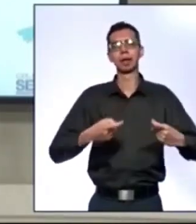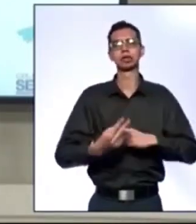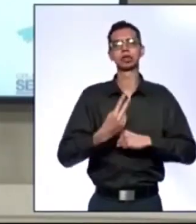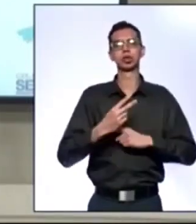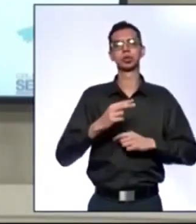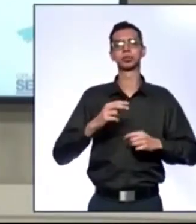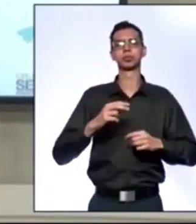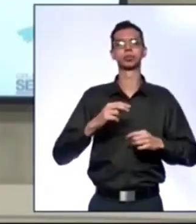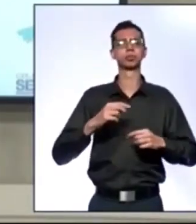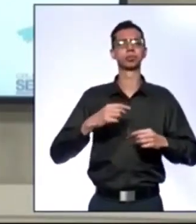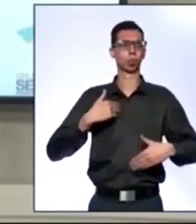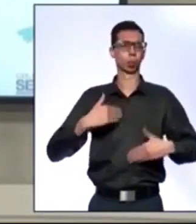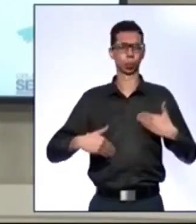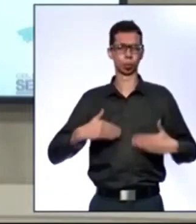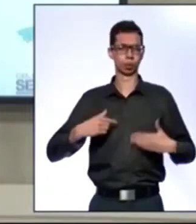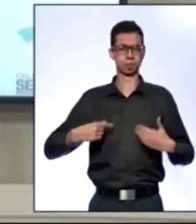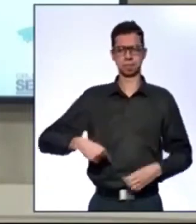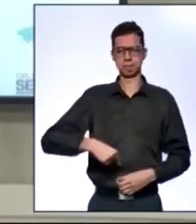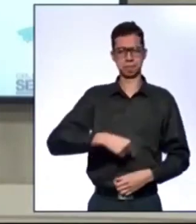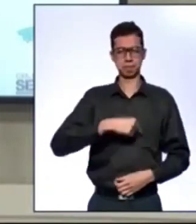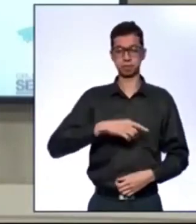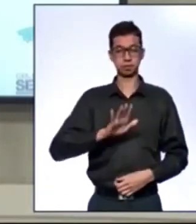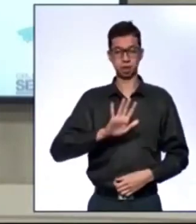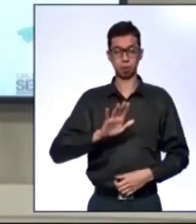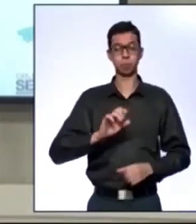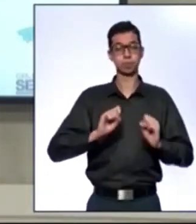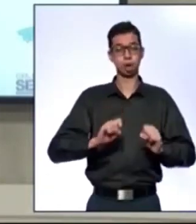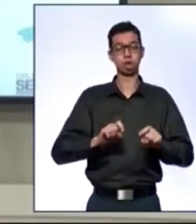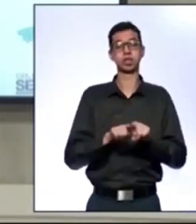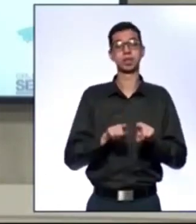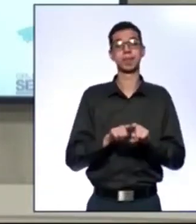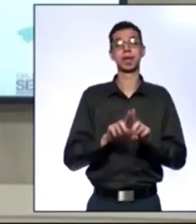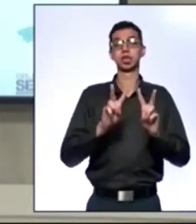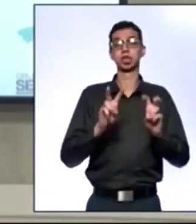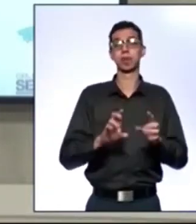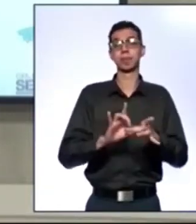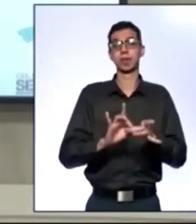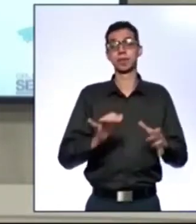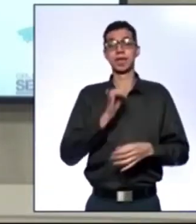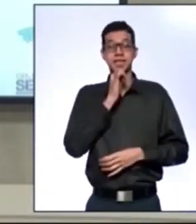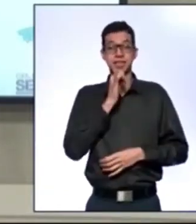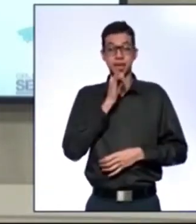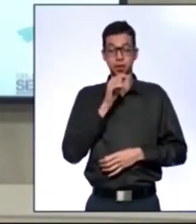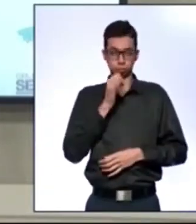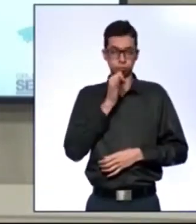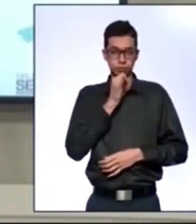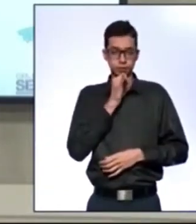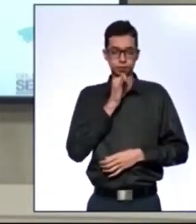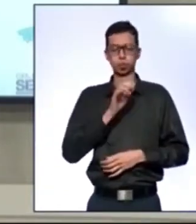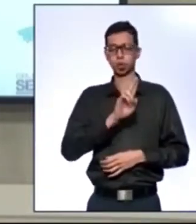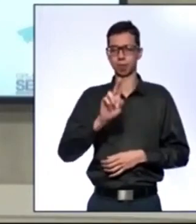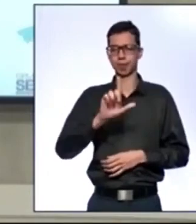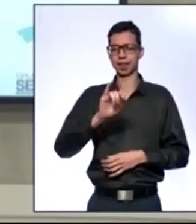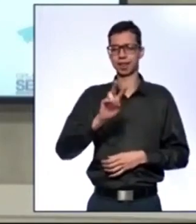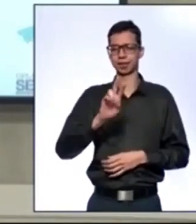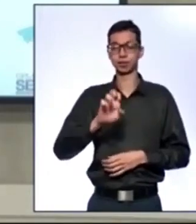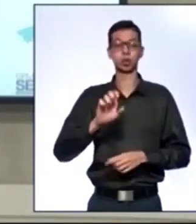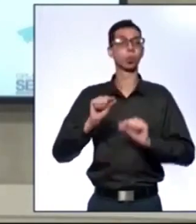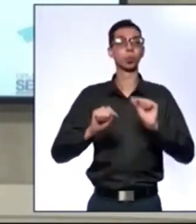organismos? Não. Você pode ter antígenos livres. Veneno de cobra. Ela não